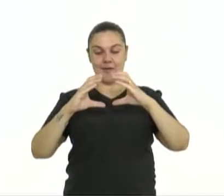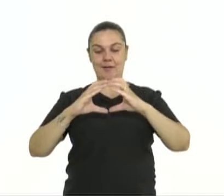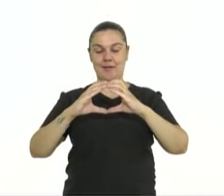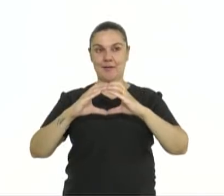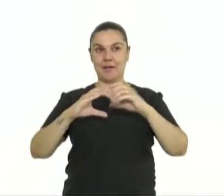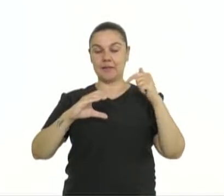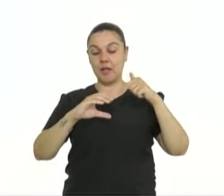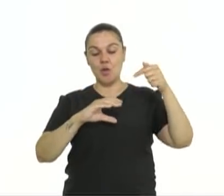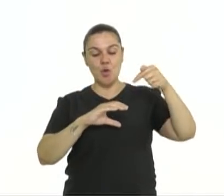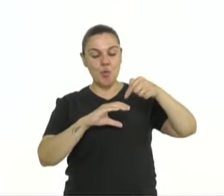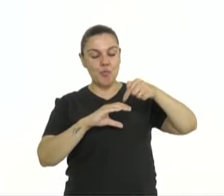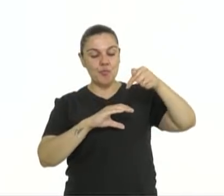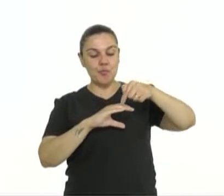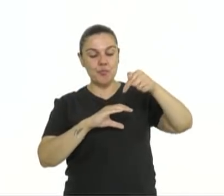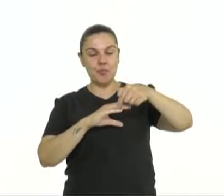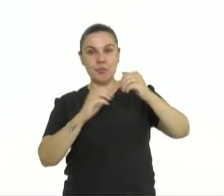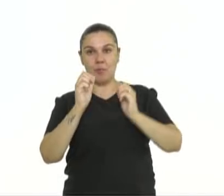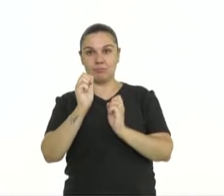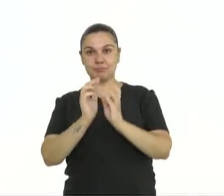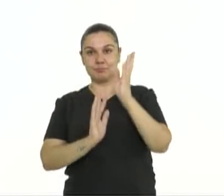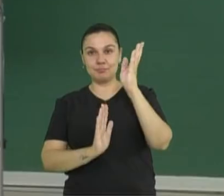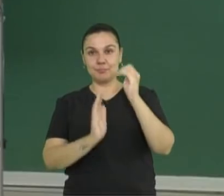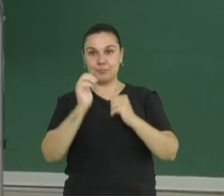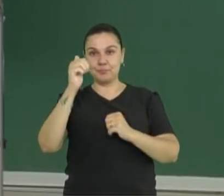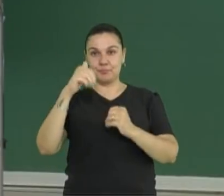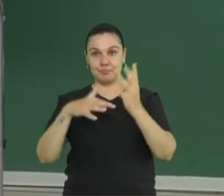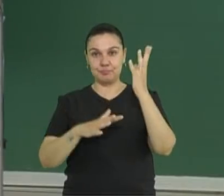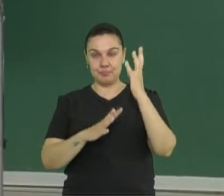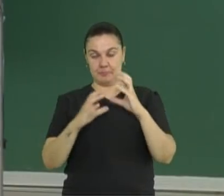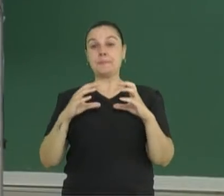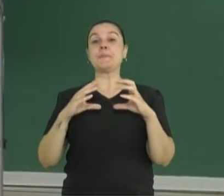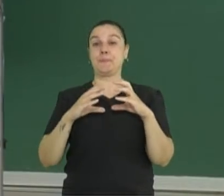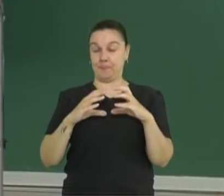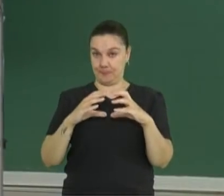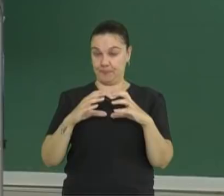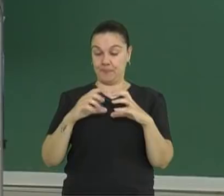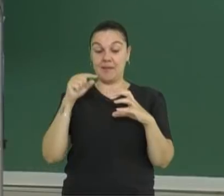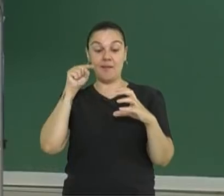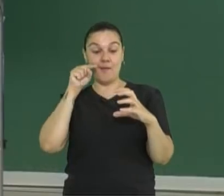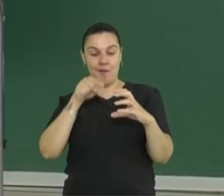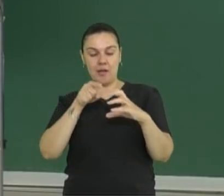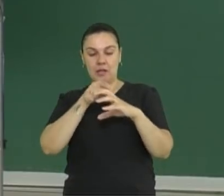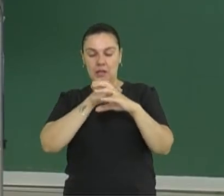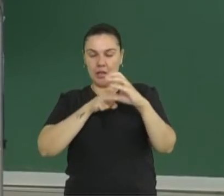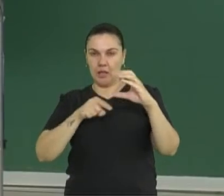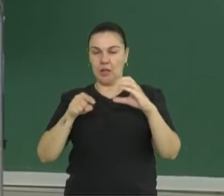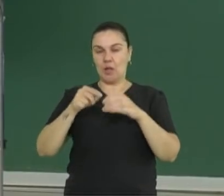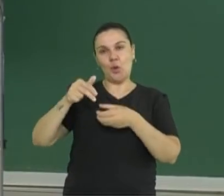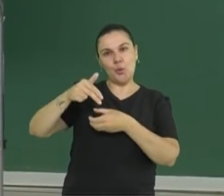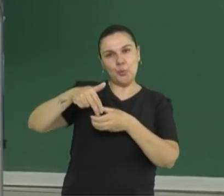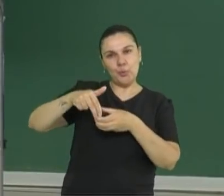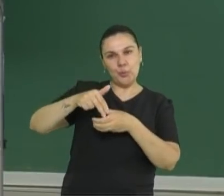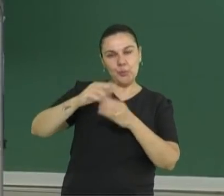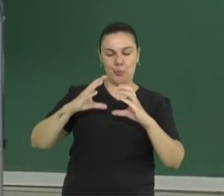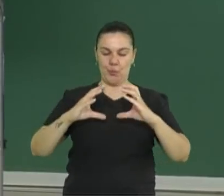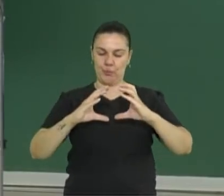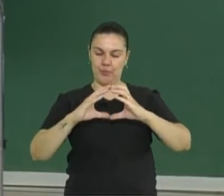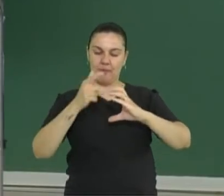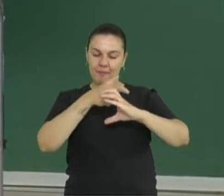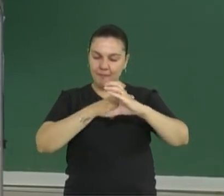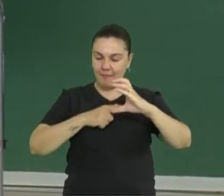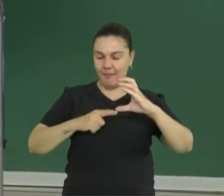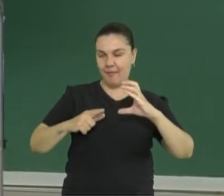quê? Poros que permitem a troca de substância entre o núcleo e o citoplasma. Então, embora o núcleo tenha essa membrana